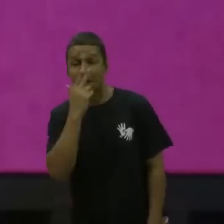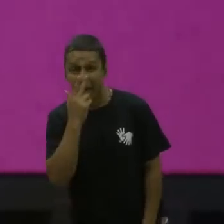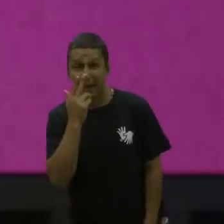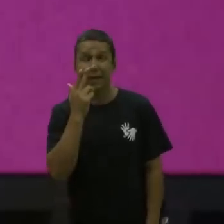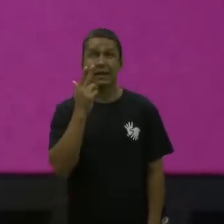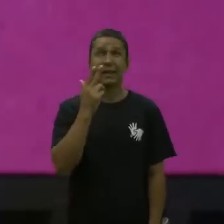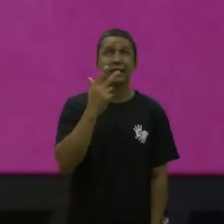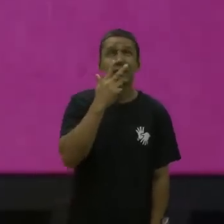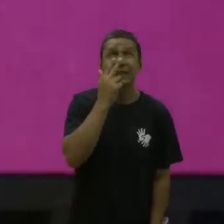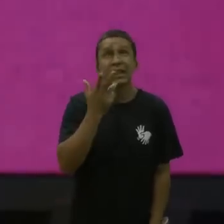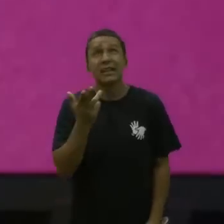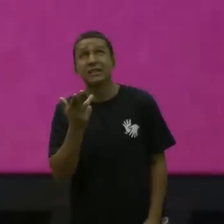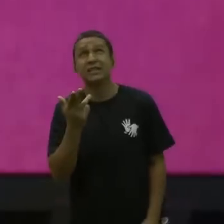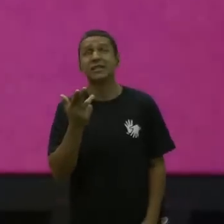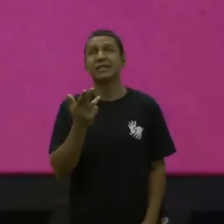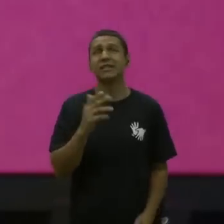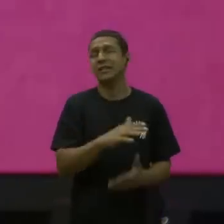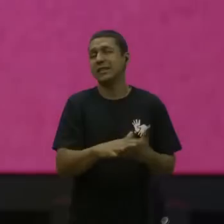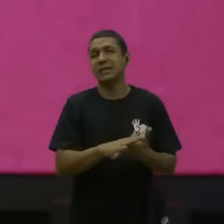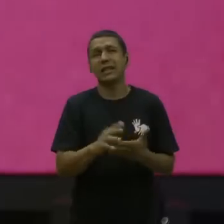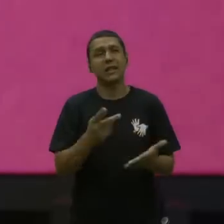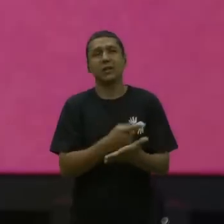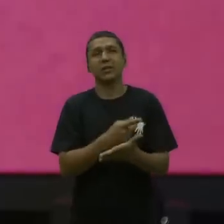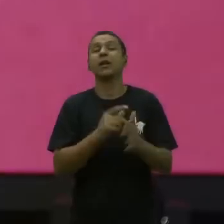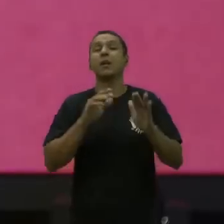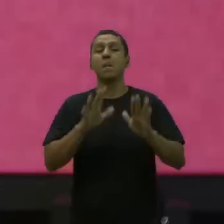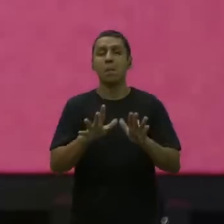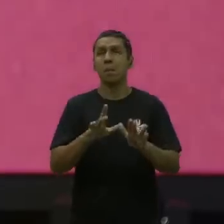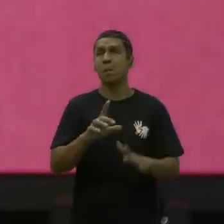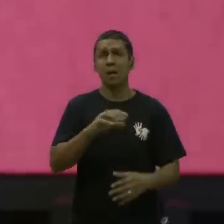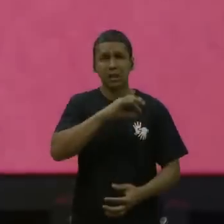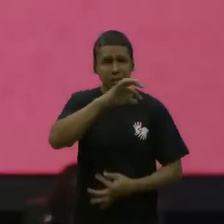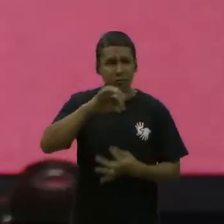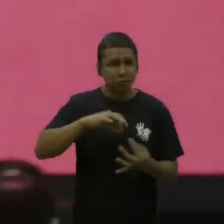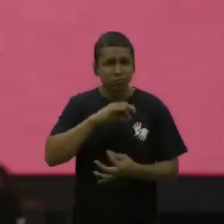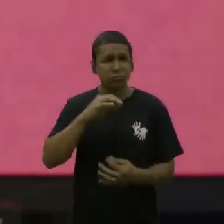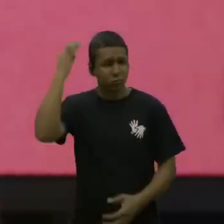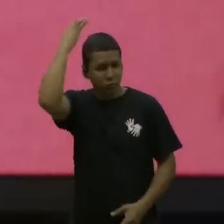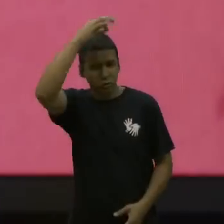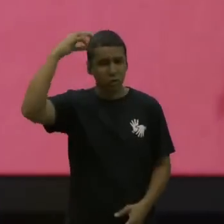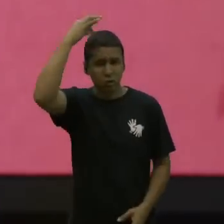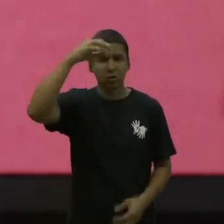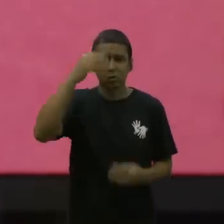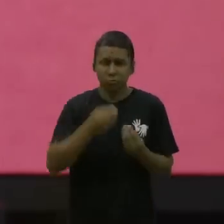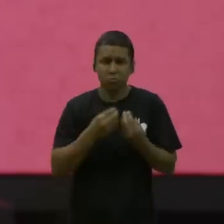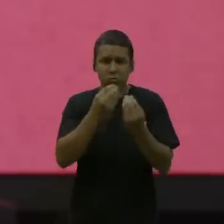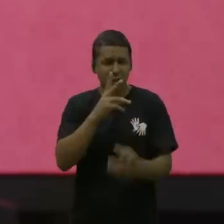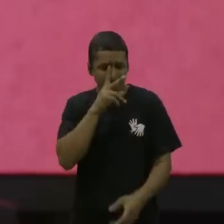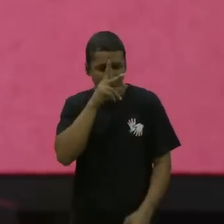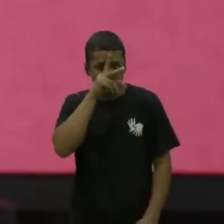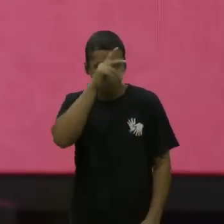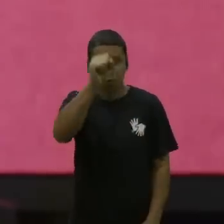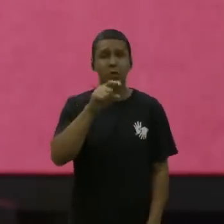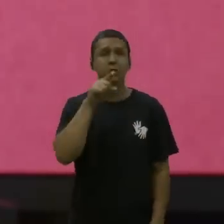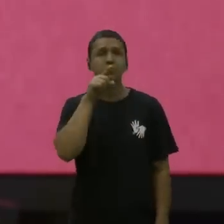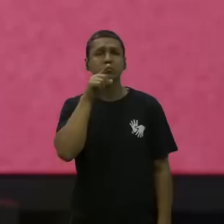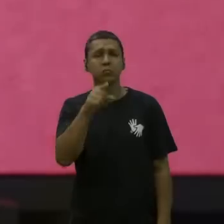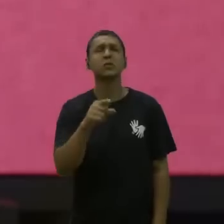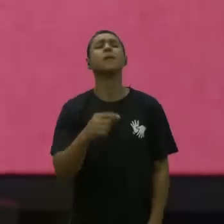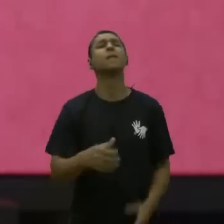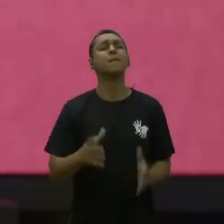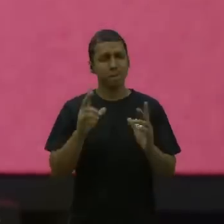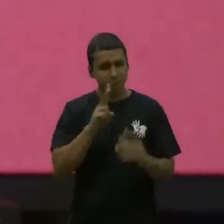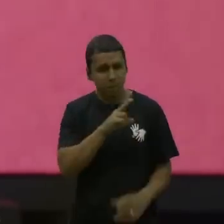Parece que está sendo em vão, mas o Espírito hoje renova as tuas forças e te diz: você vai